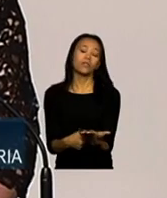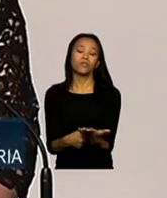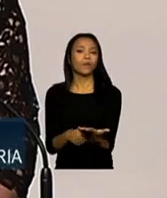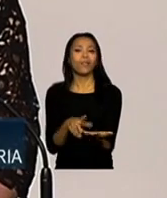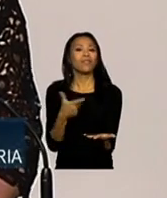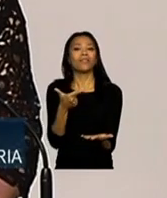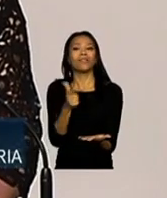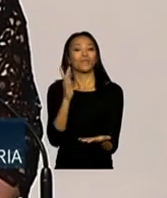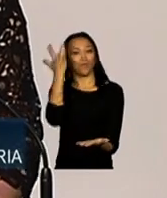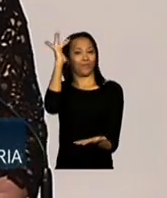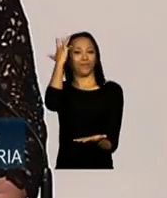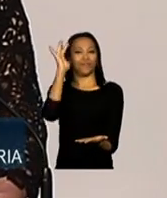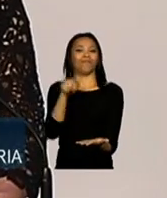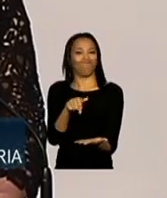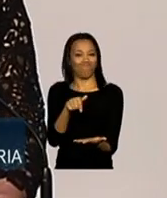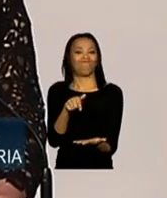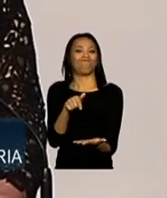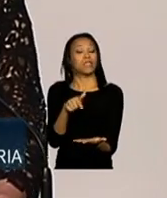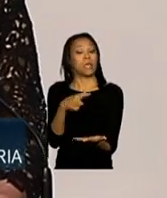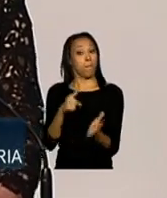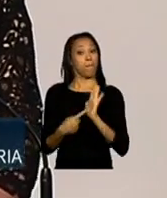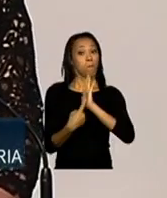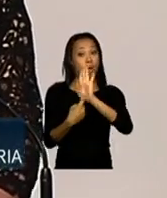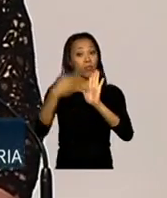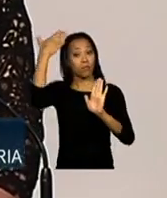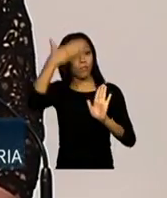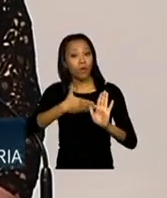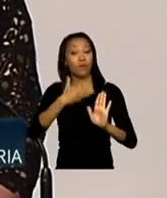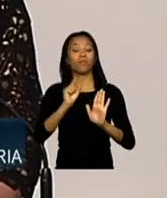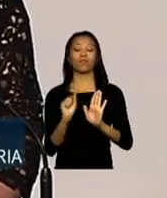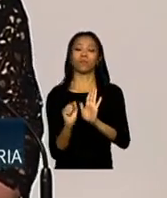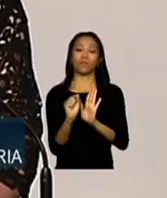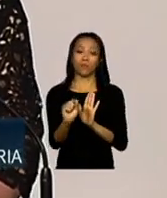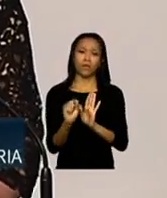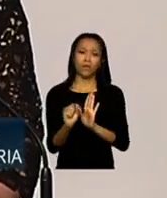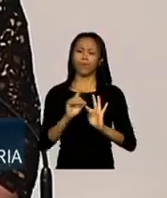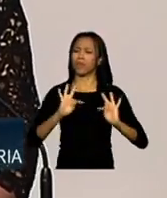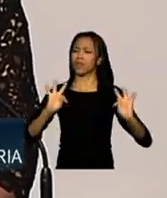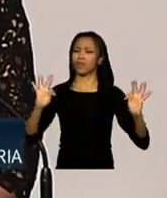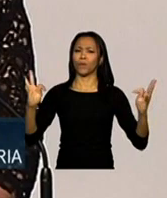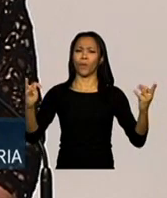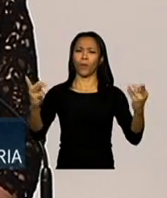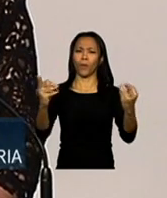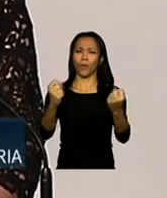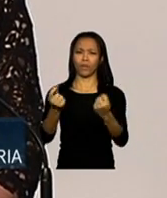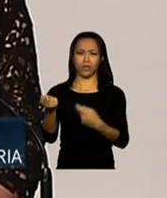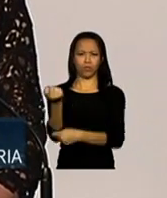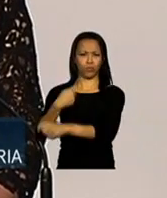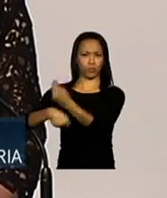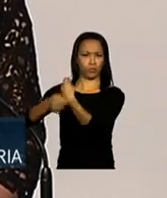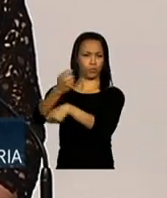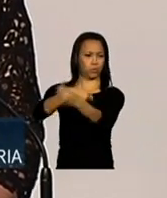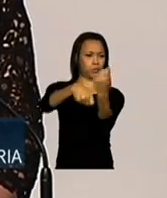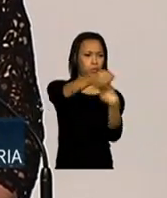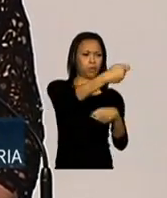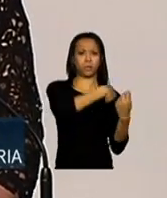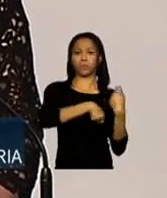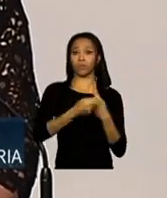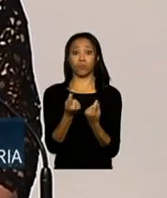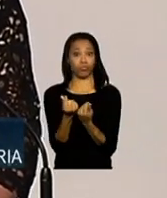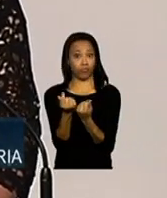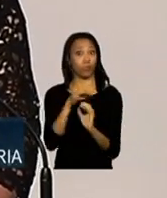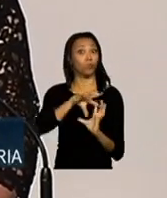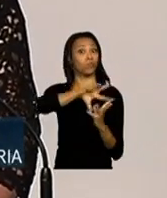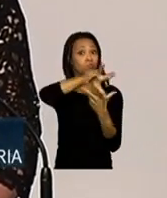dúvida, coloca na ordem do dia para todas as economias do mundo